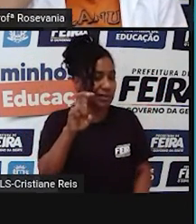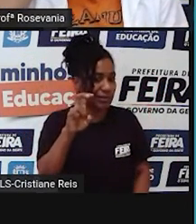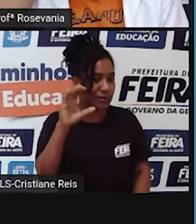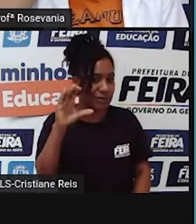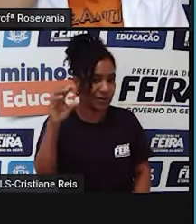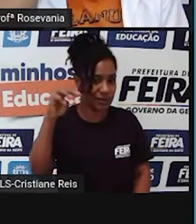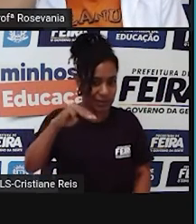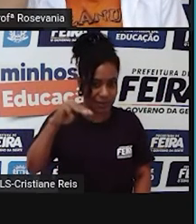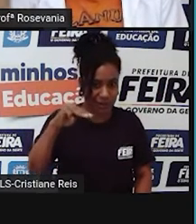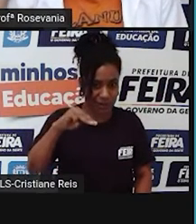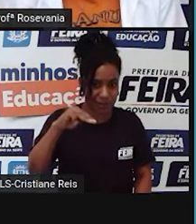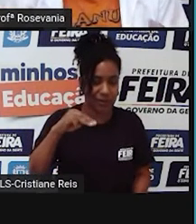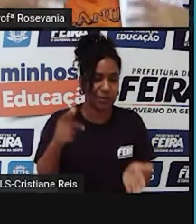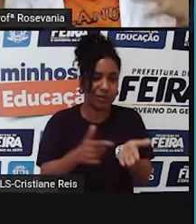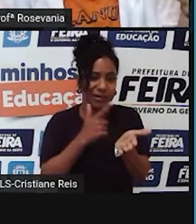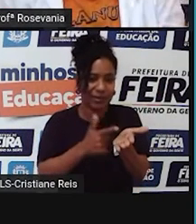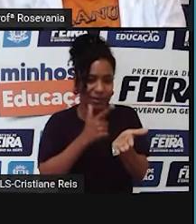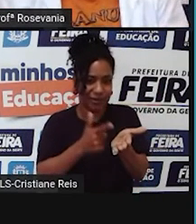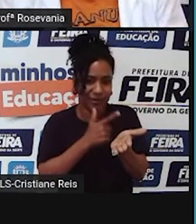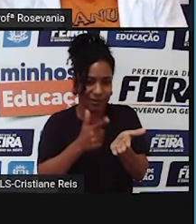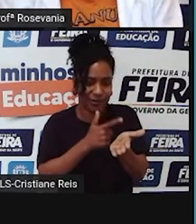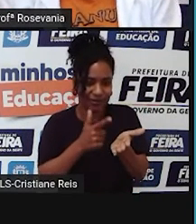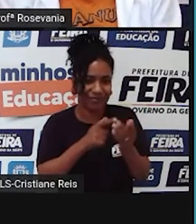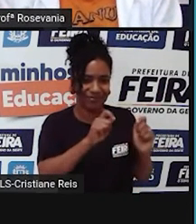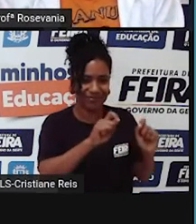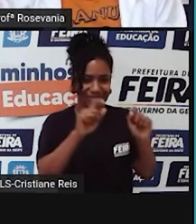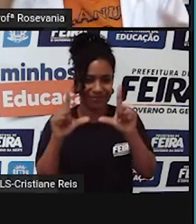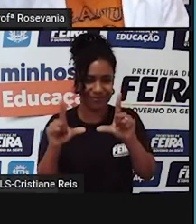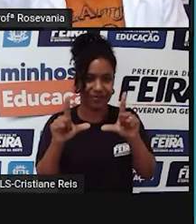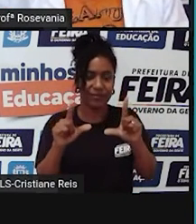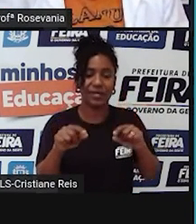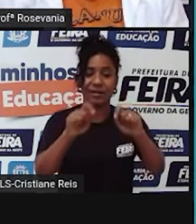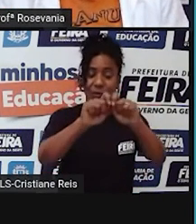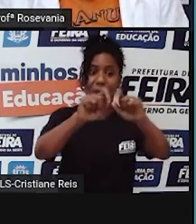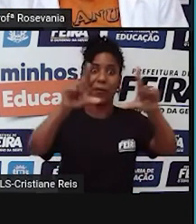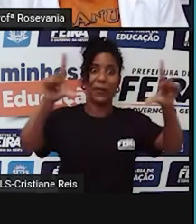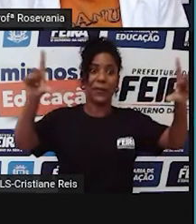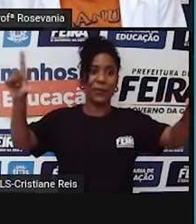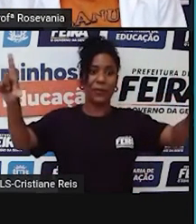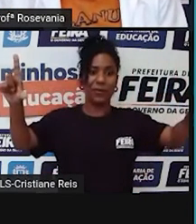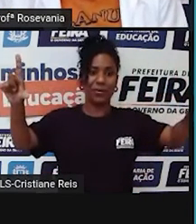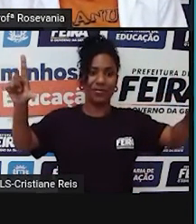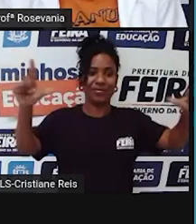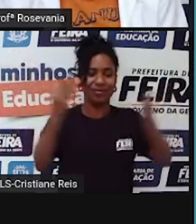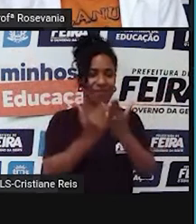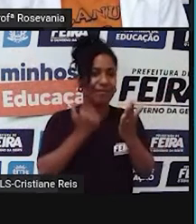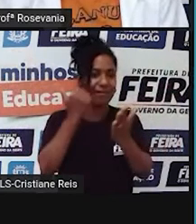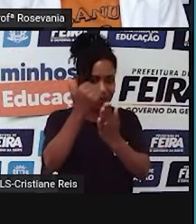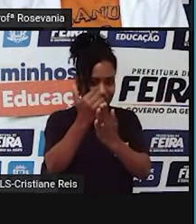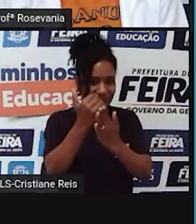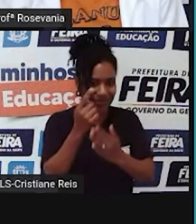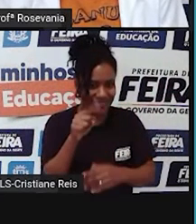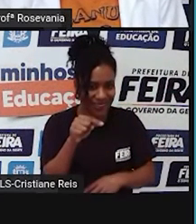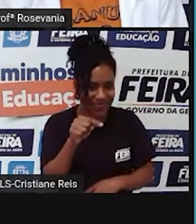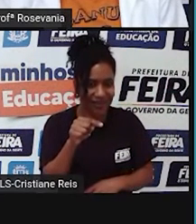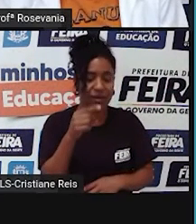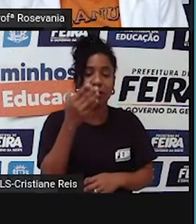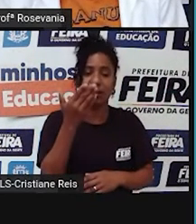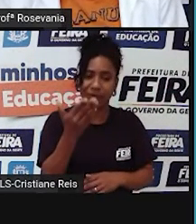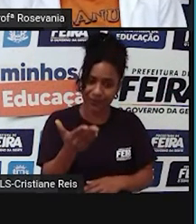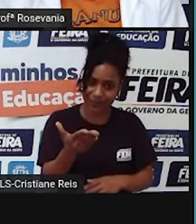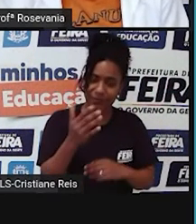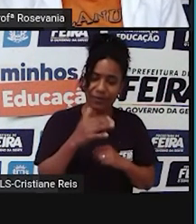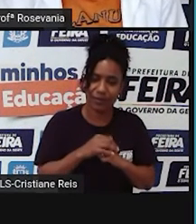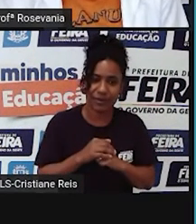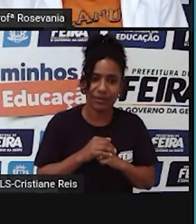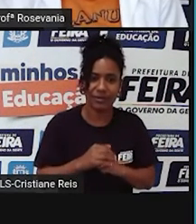lá no papel. Quem tem uma tela plana, né, maior até, está vendo ainda maior do que o que a Pro está vendo aqui. Então, mas no